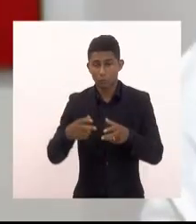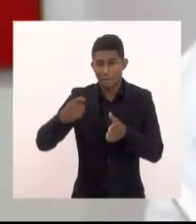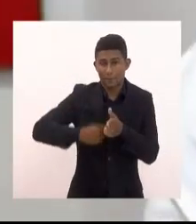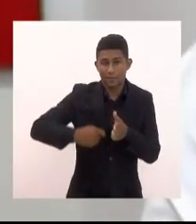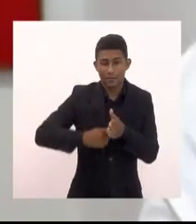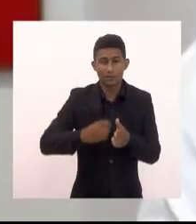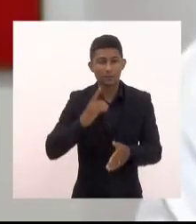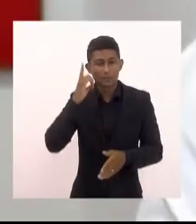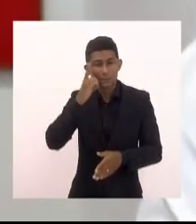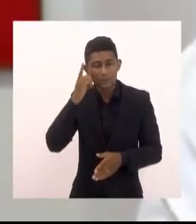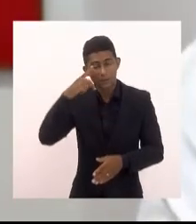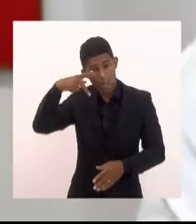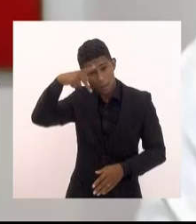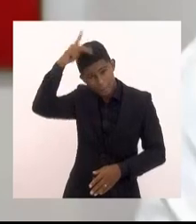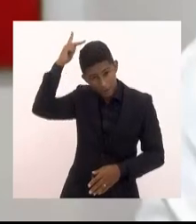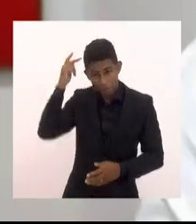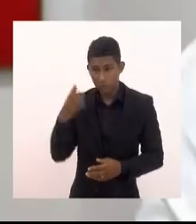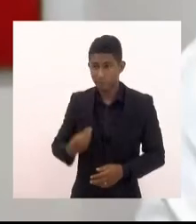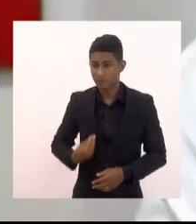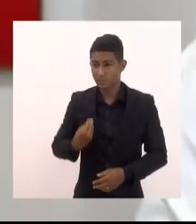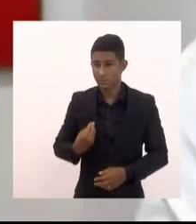Paulo.